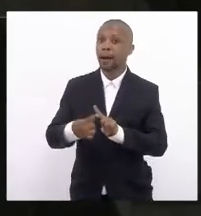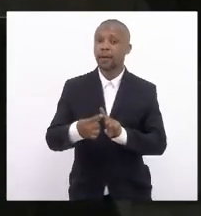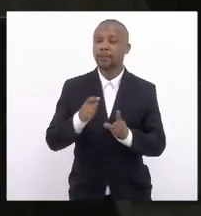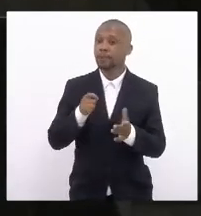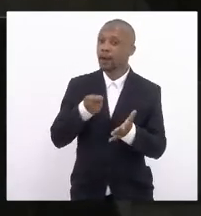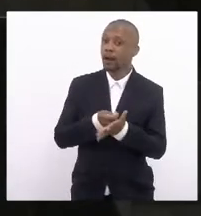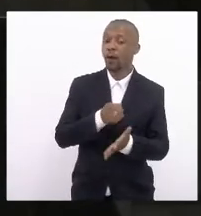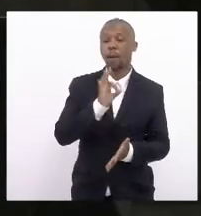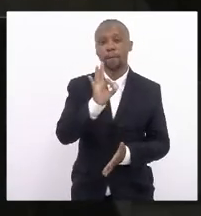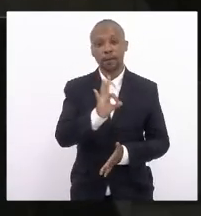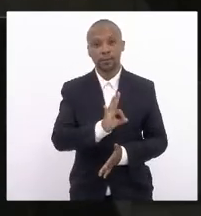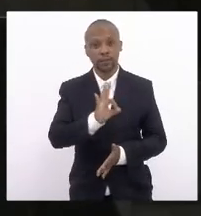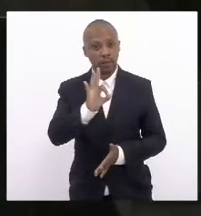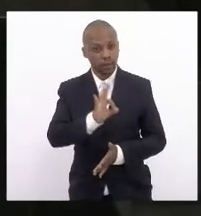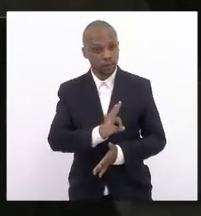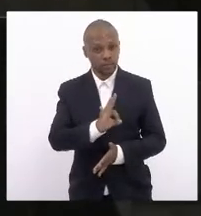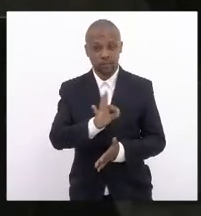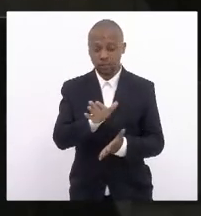do CRLV.